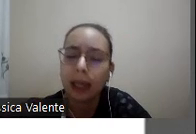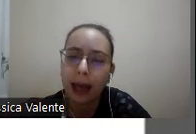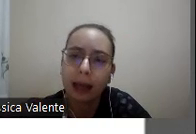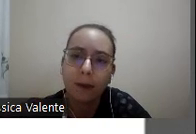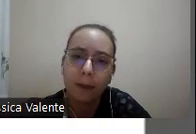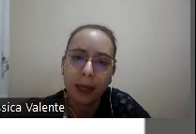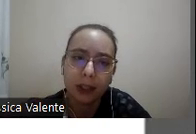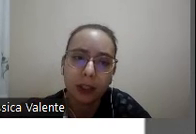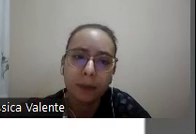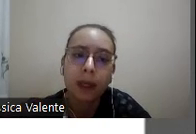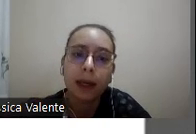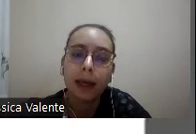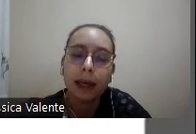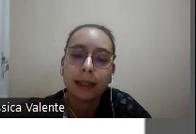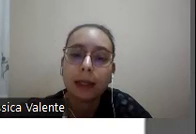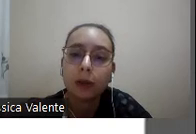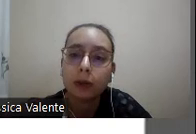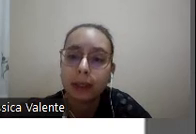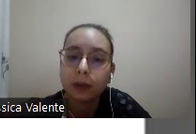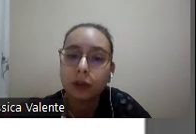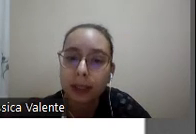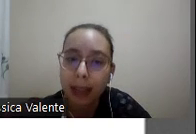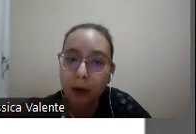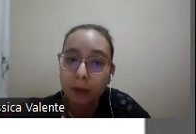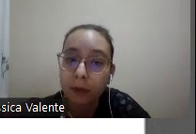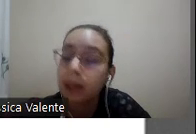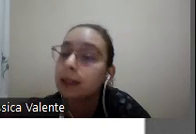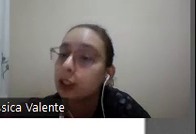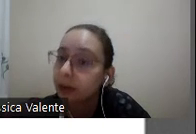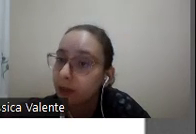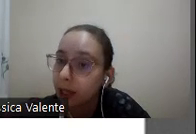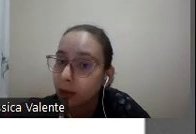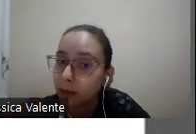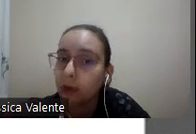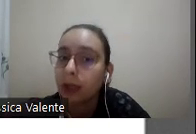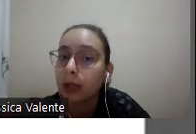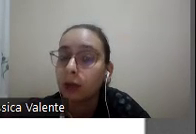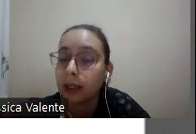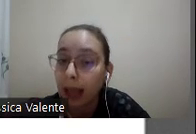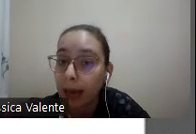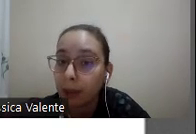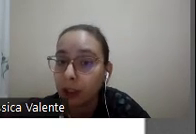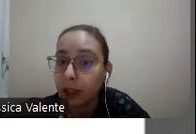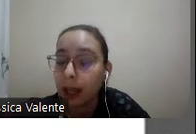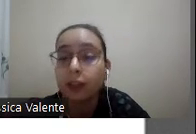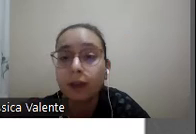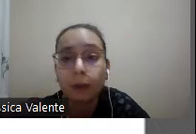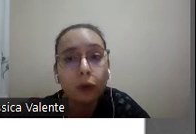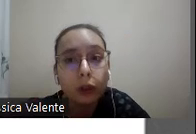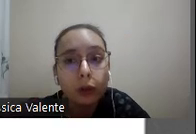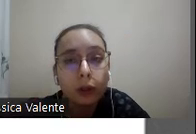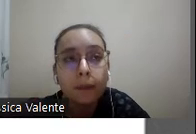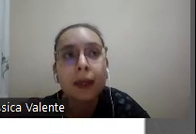de criar realmente essa inclusão social. Vocês já viram o tradutor-intérprete? A gente